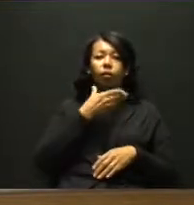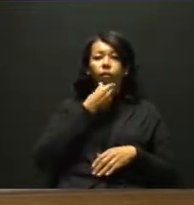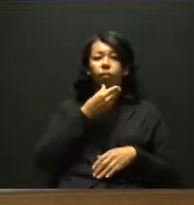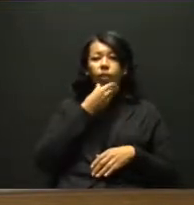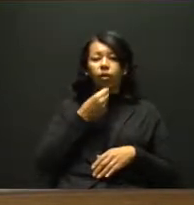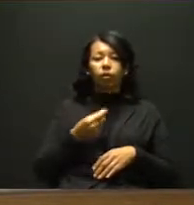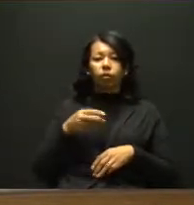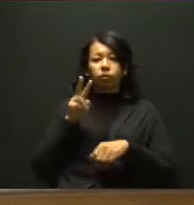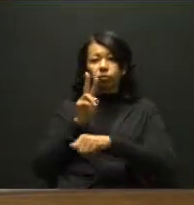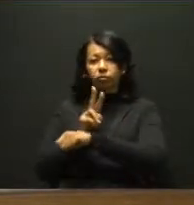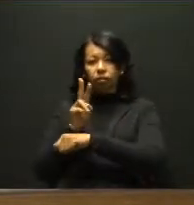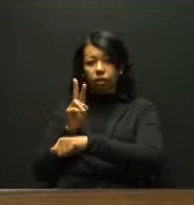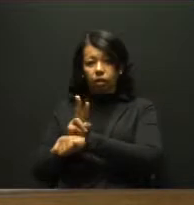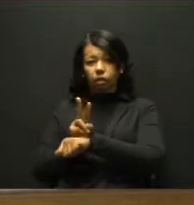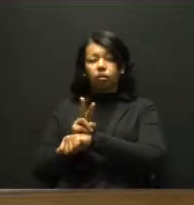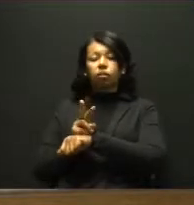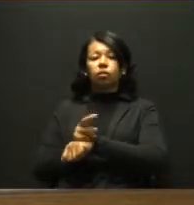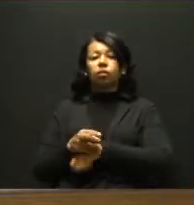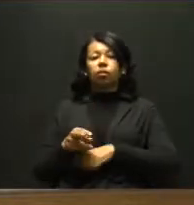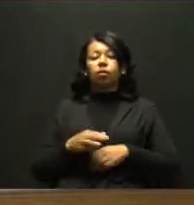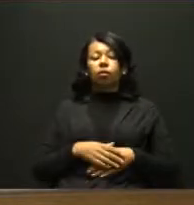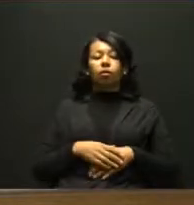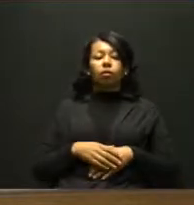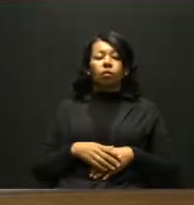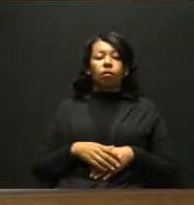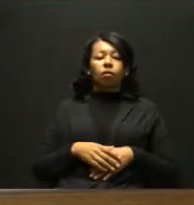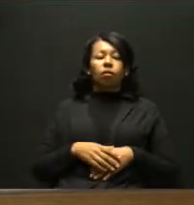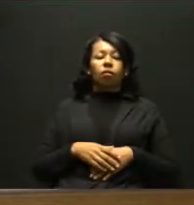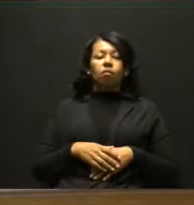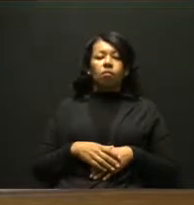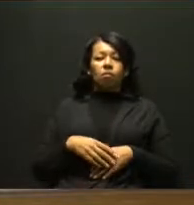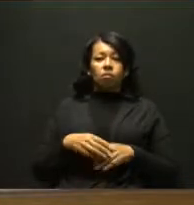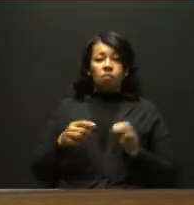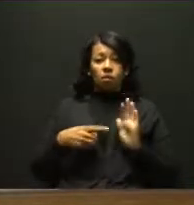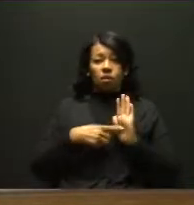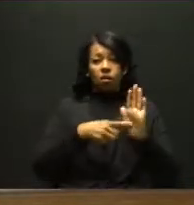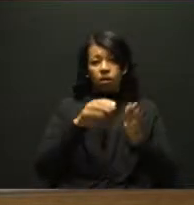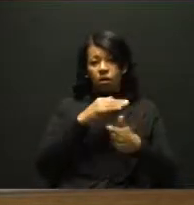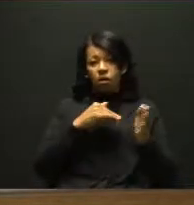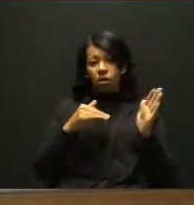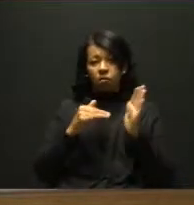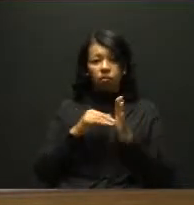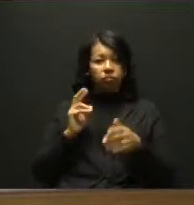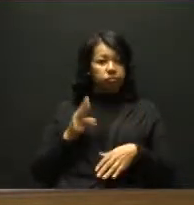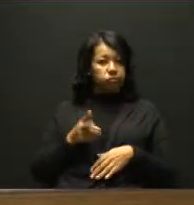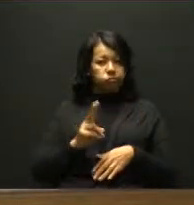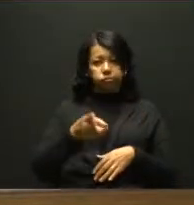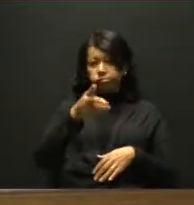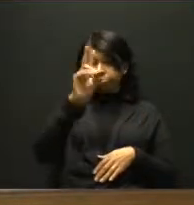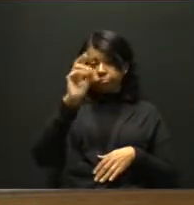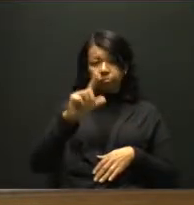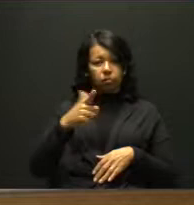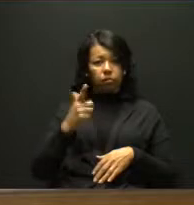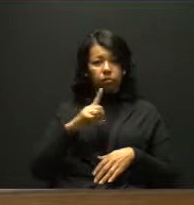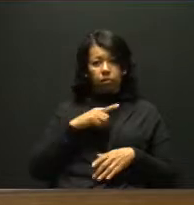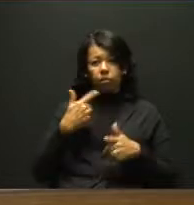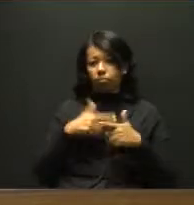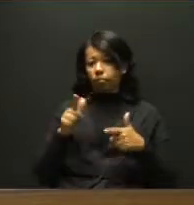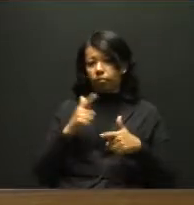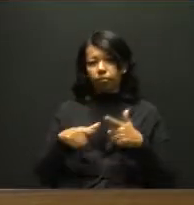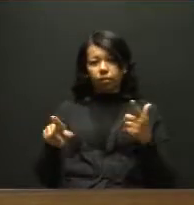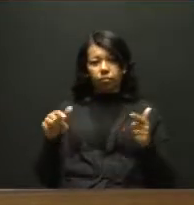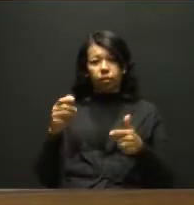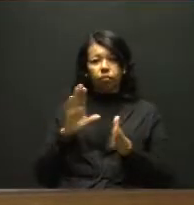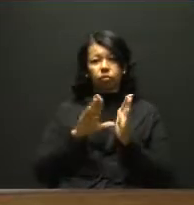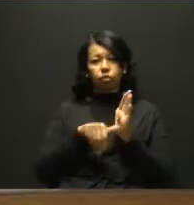o cara que nos fiscaliza de atrás do tribunal de contas já dá vista para todo mundo tanto paulo acabou batendo para o gol mas nenhuma corrupção na